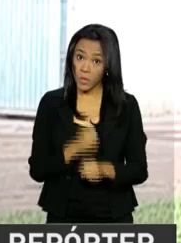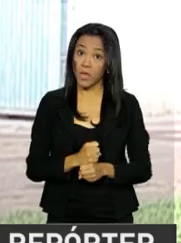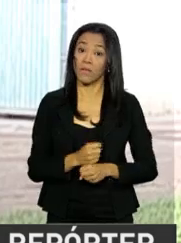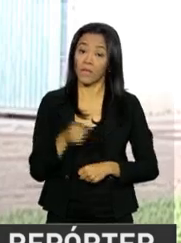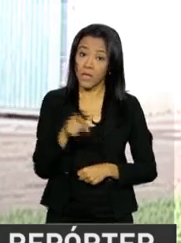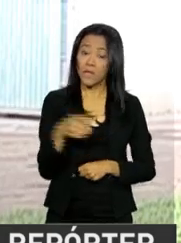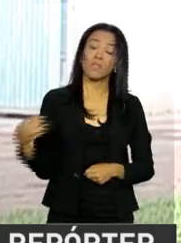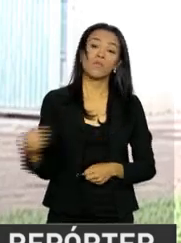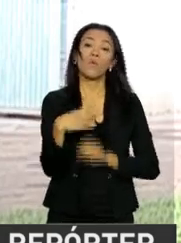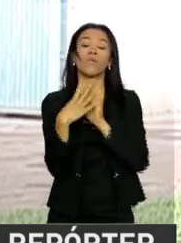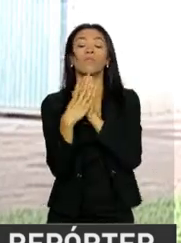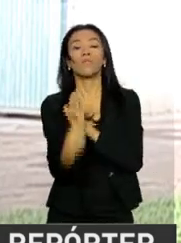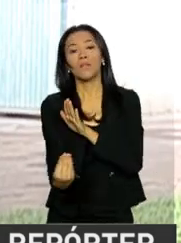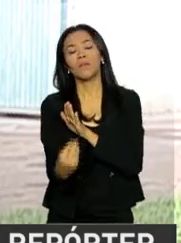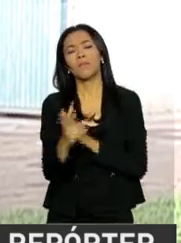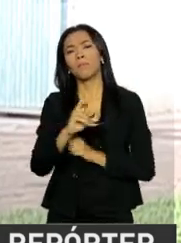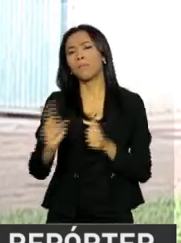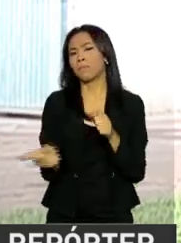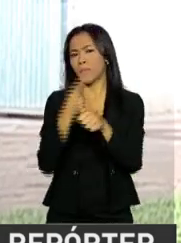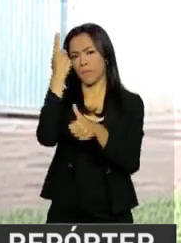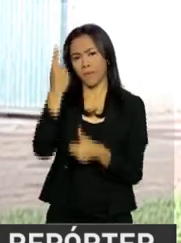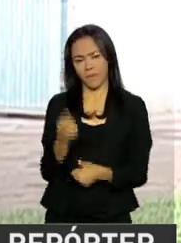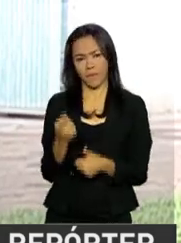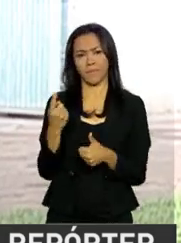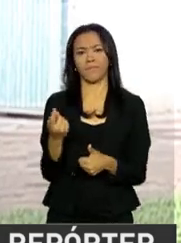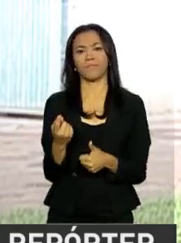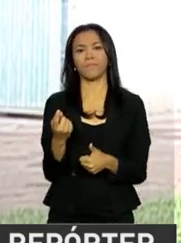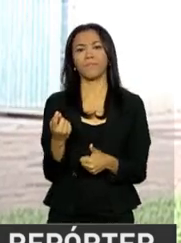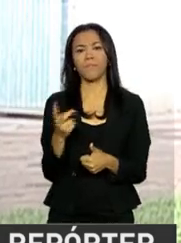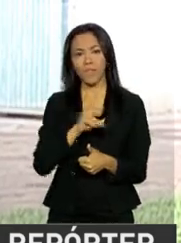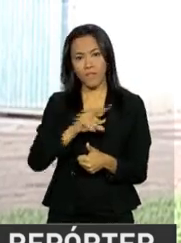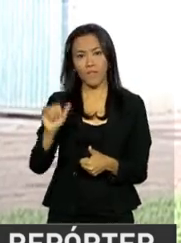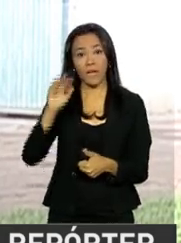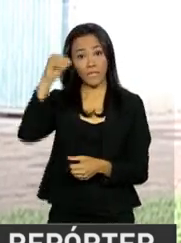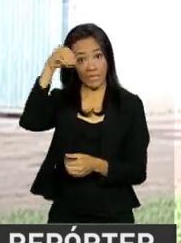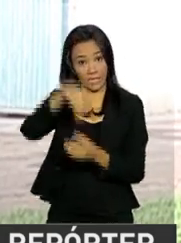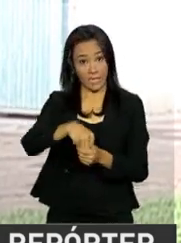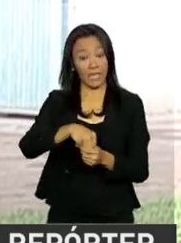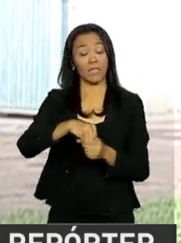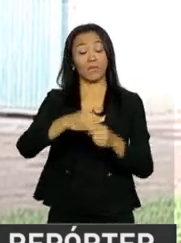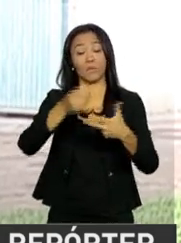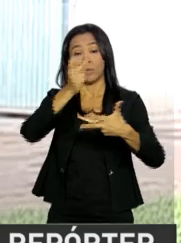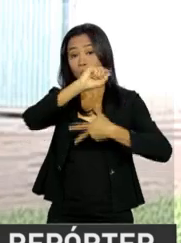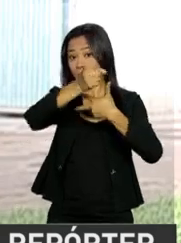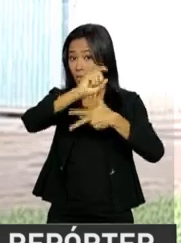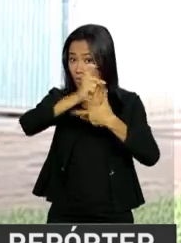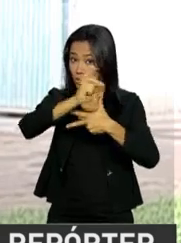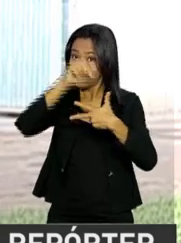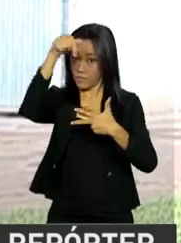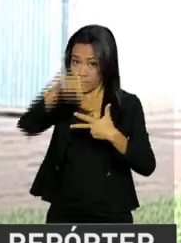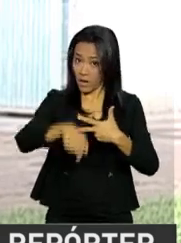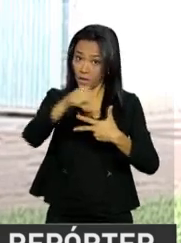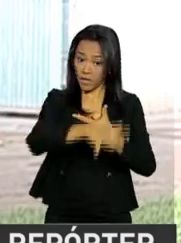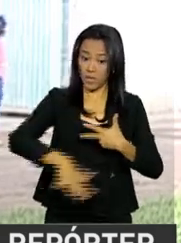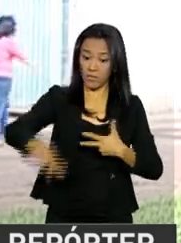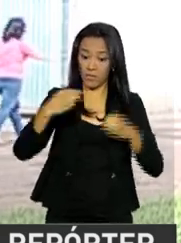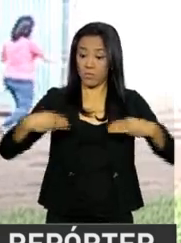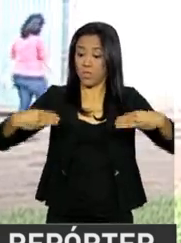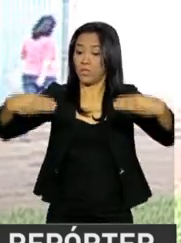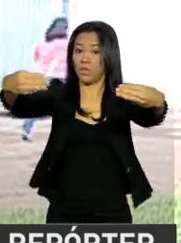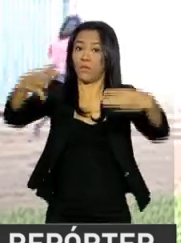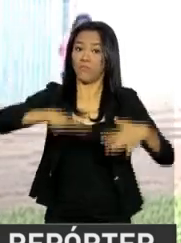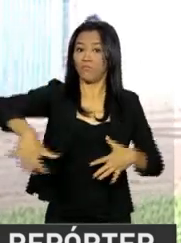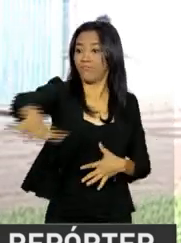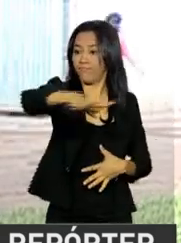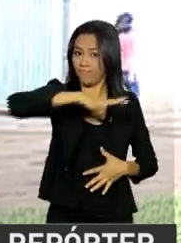novo sistema, primeiramente, vai ser implantado nos órgãos do Poder Executivo Federal aqui no Distrito Federal e